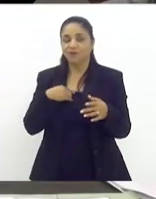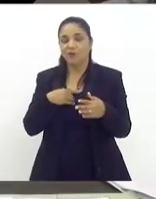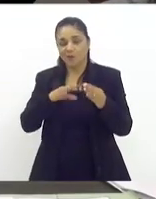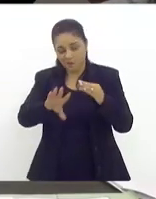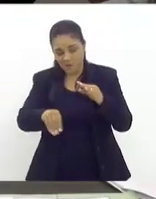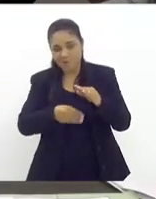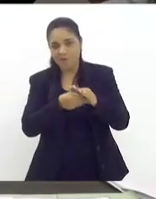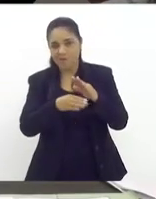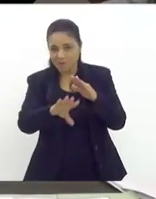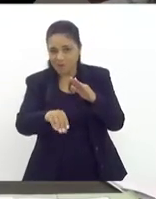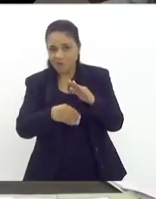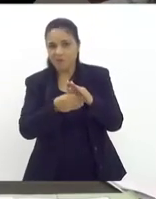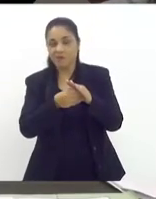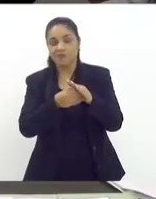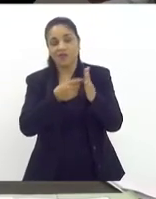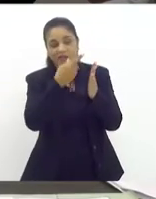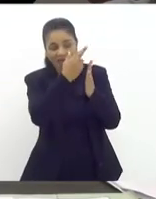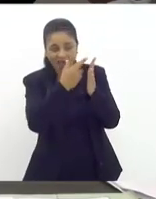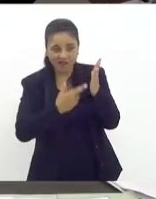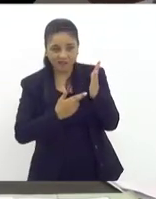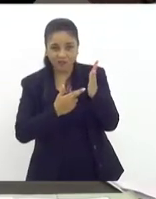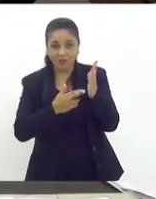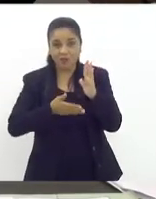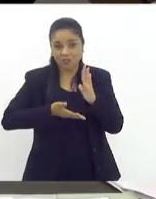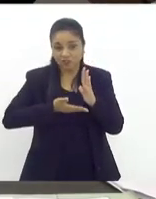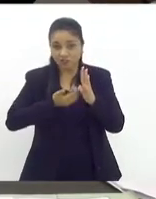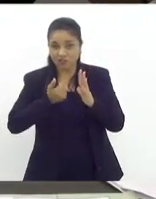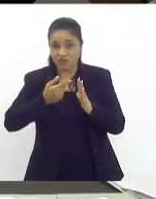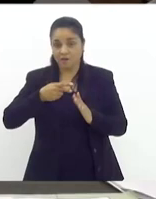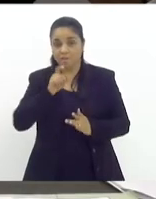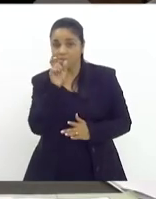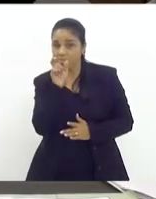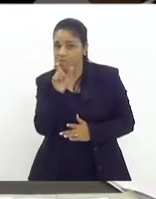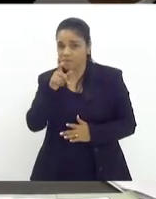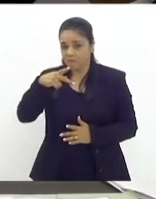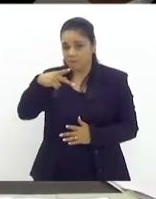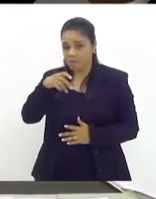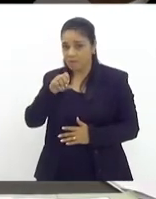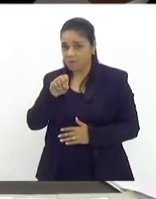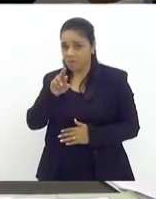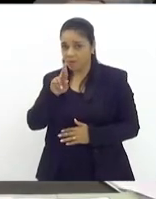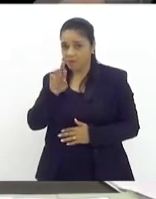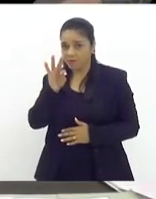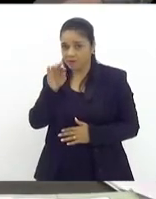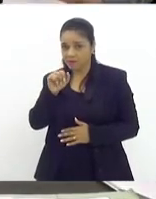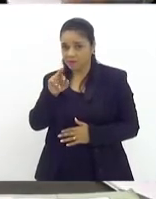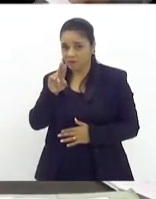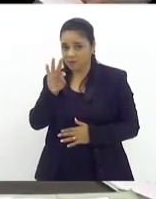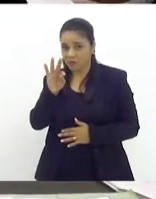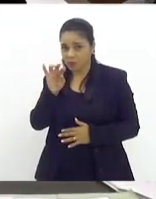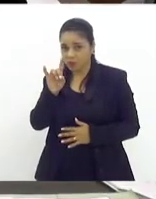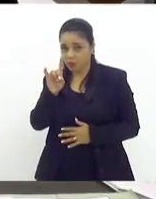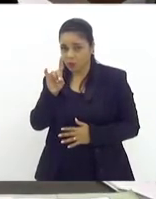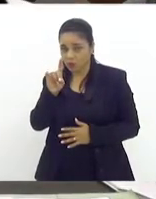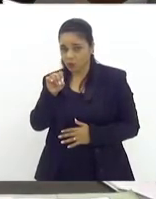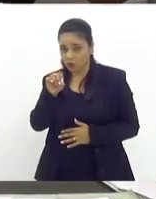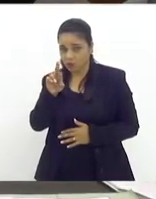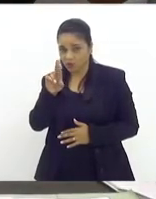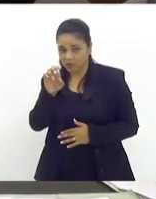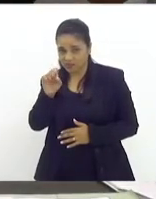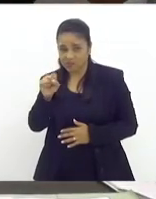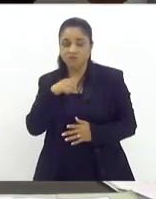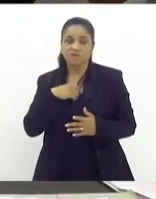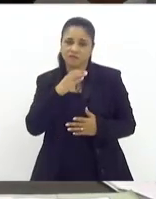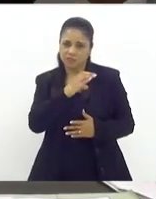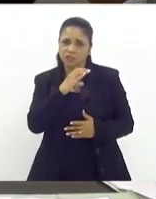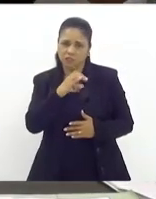pareceres, em relatórios, para tirar a palavra portadores, que pode passar a ser algo prestigiado pela CCJ, como